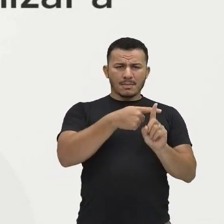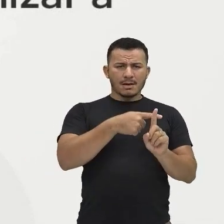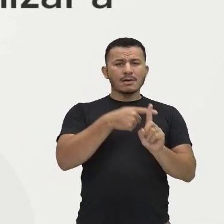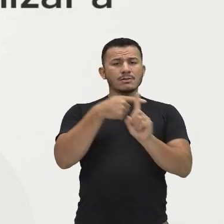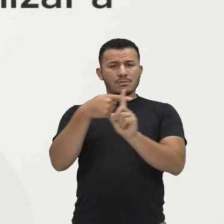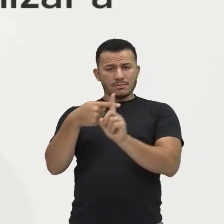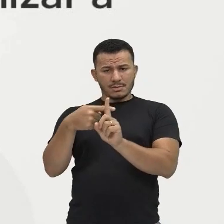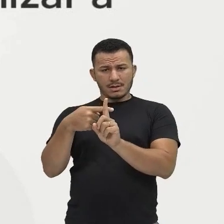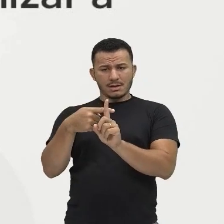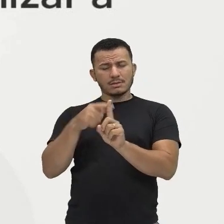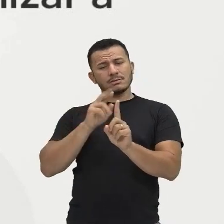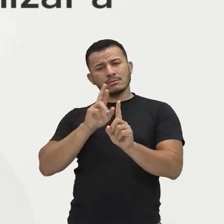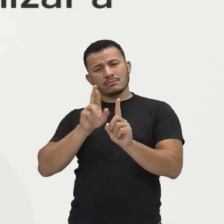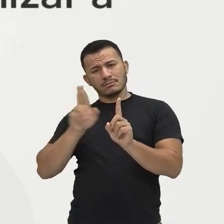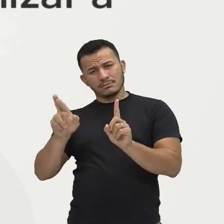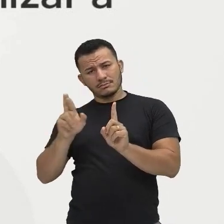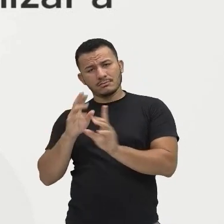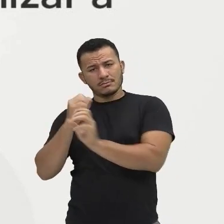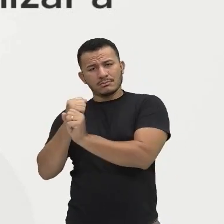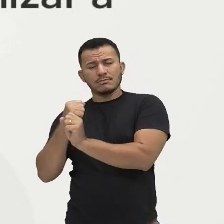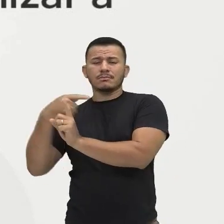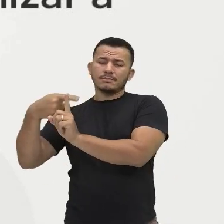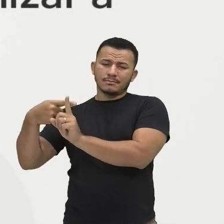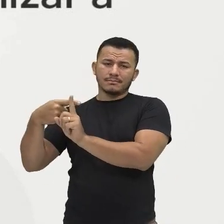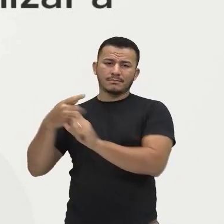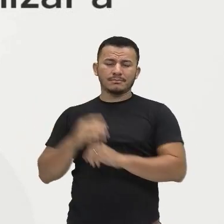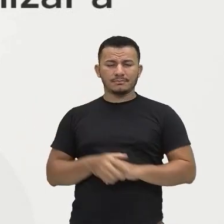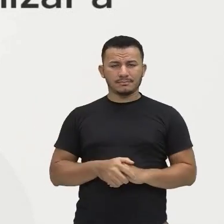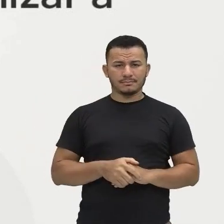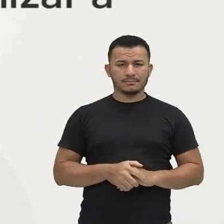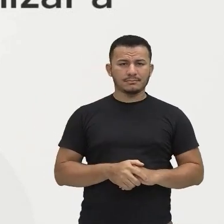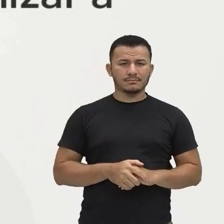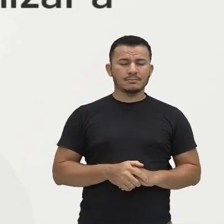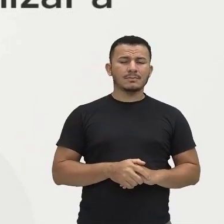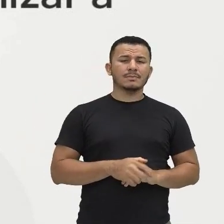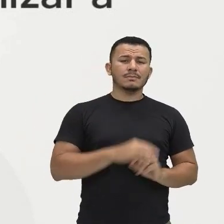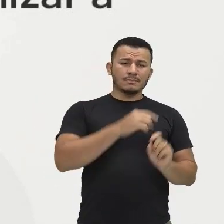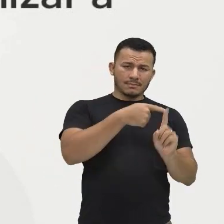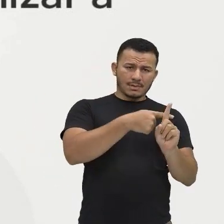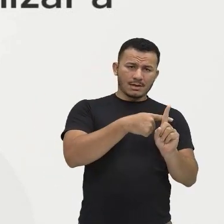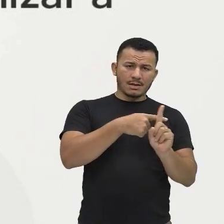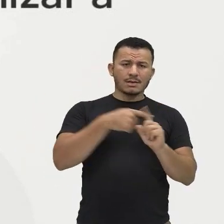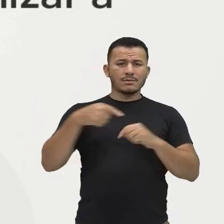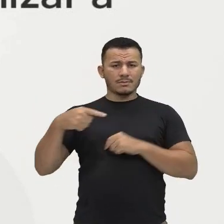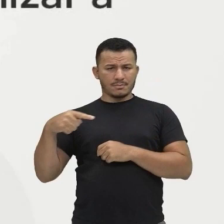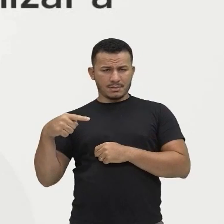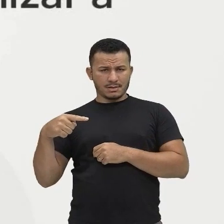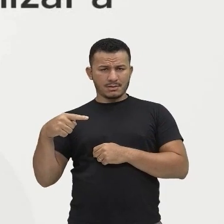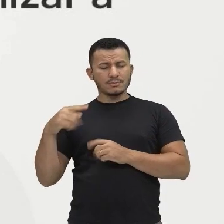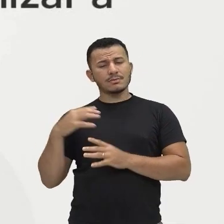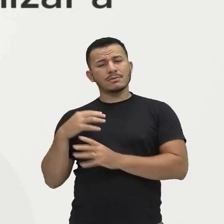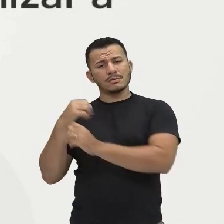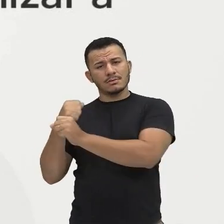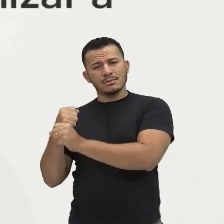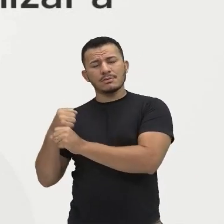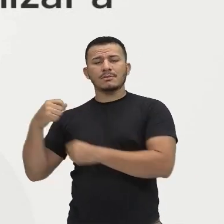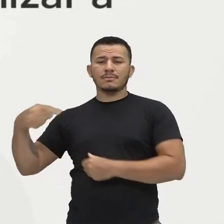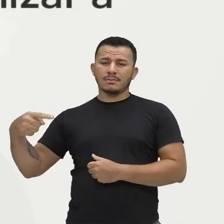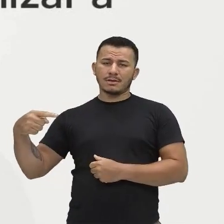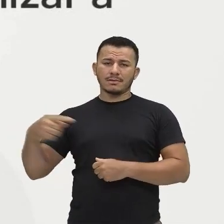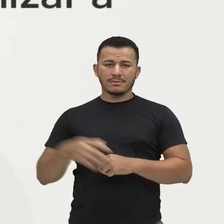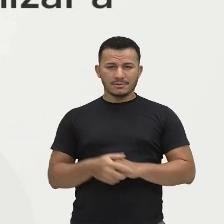temos como resultado mais. Mais com menos, teremos como resultado